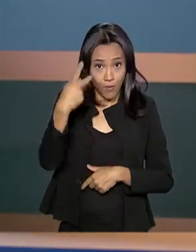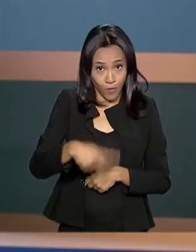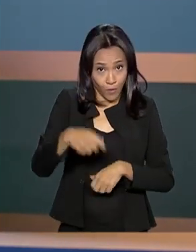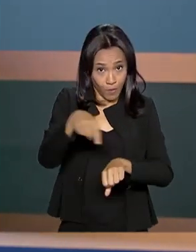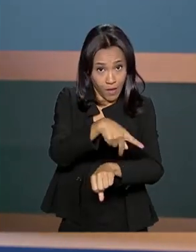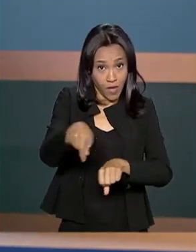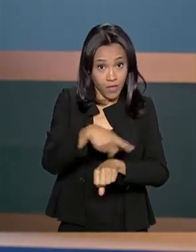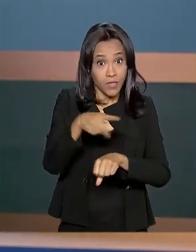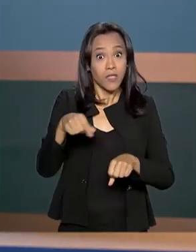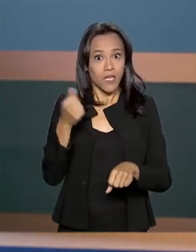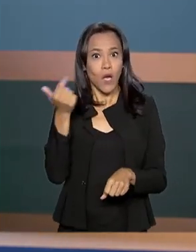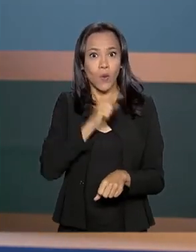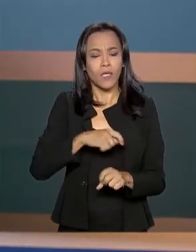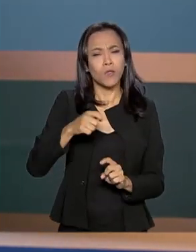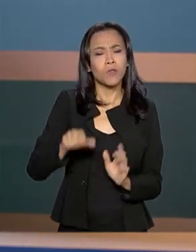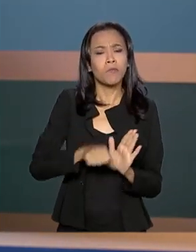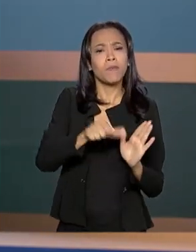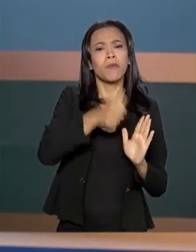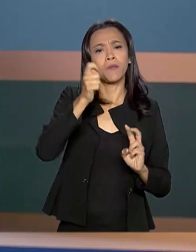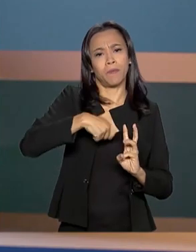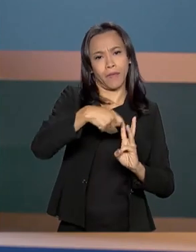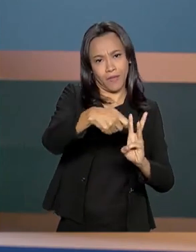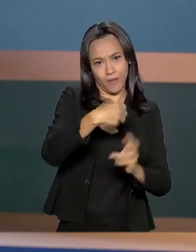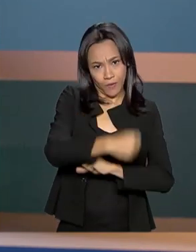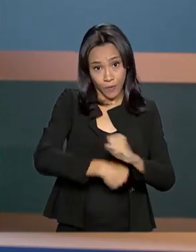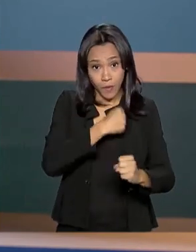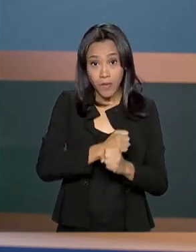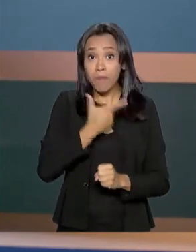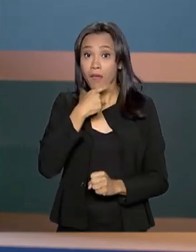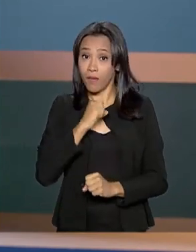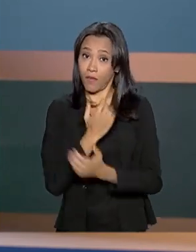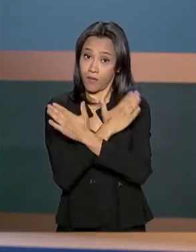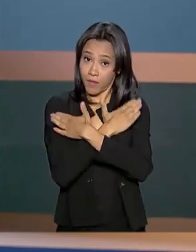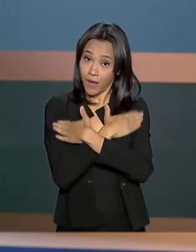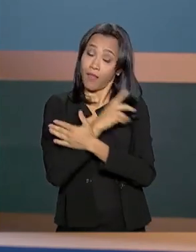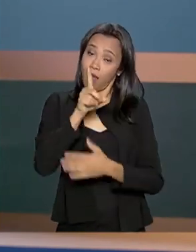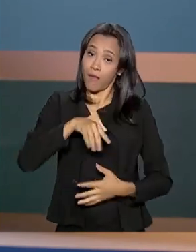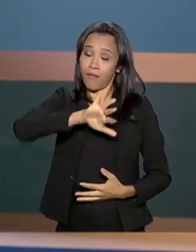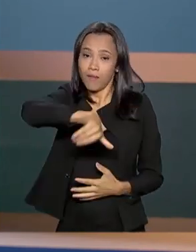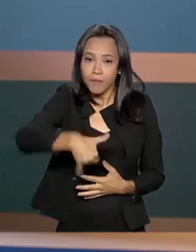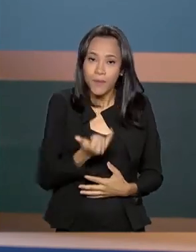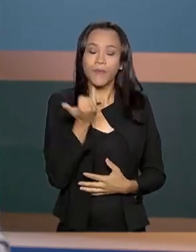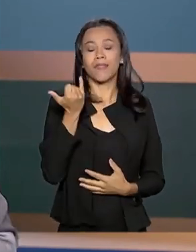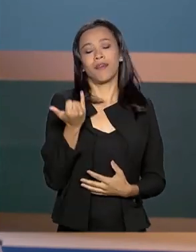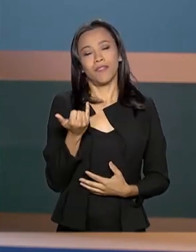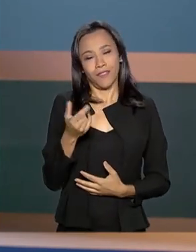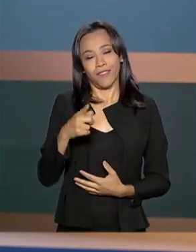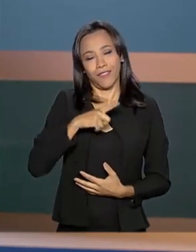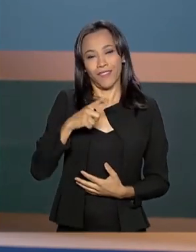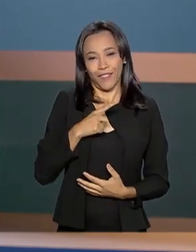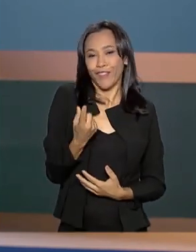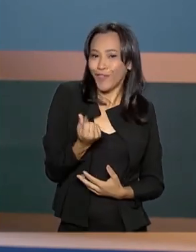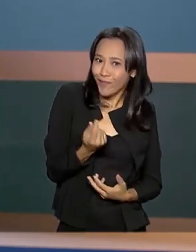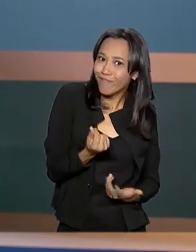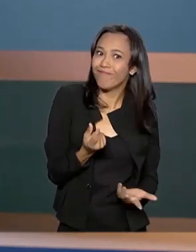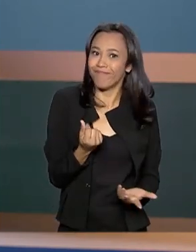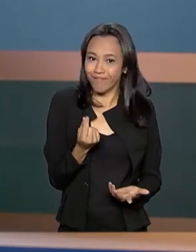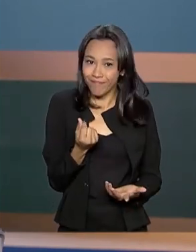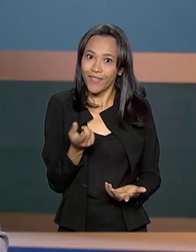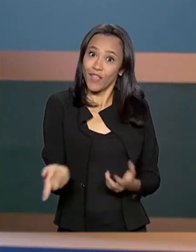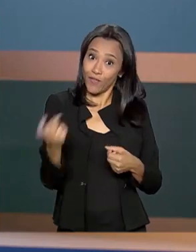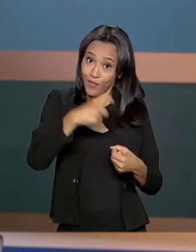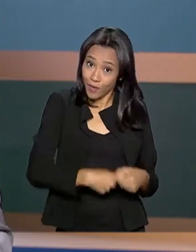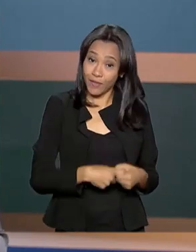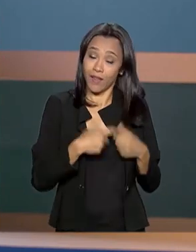acontece nos primeiros meses do ano para quem está desempregado é uma oportunidade de ganhar algum dinheiro a mais e